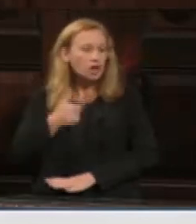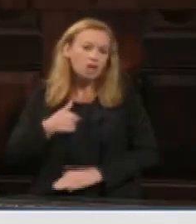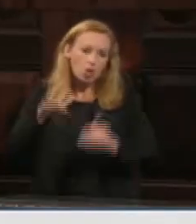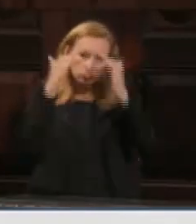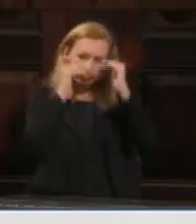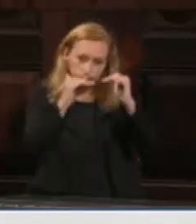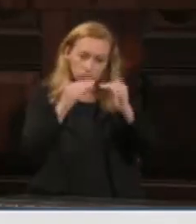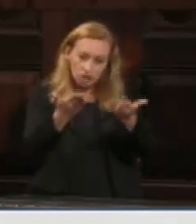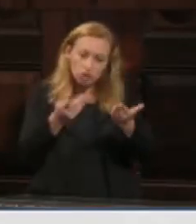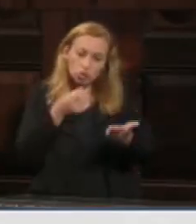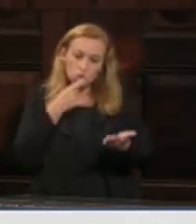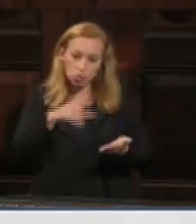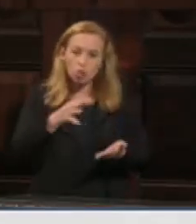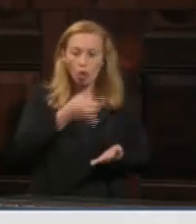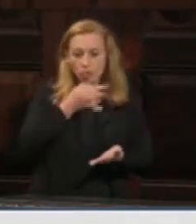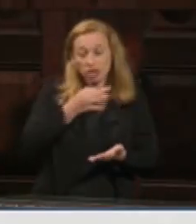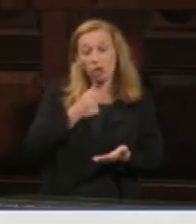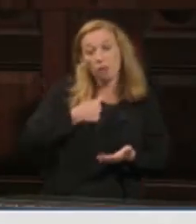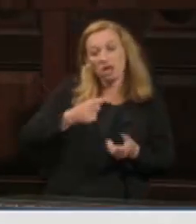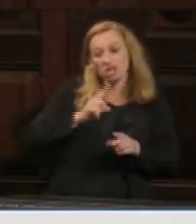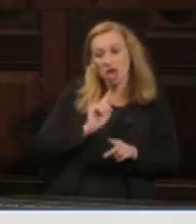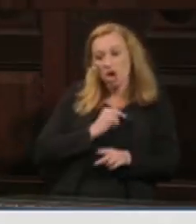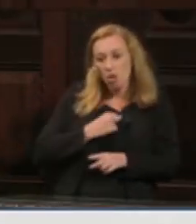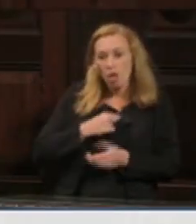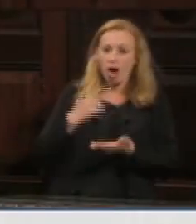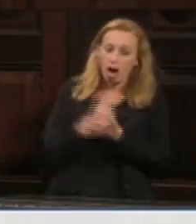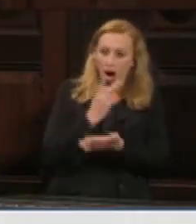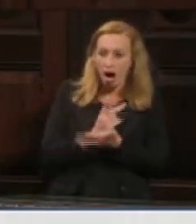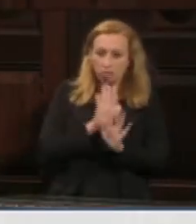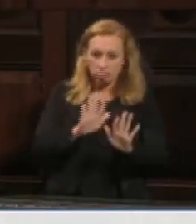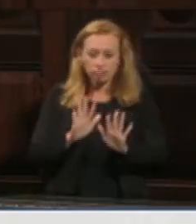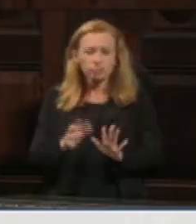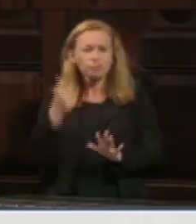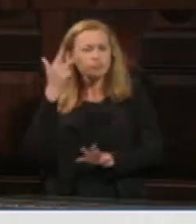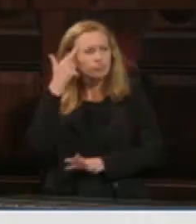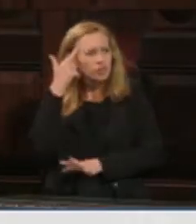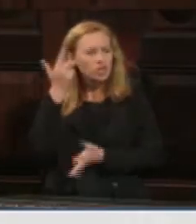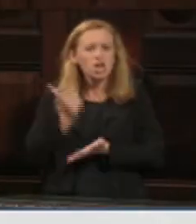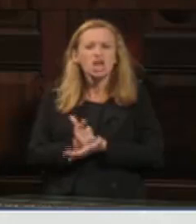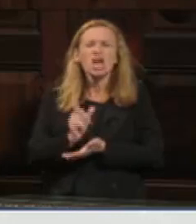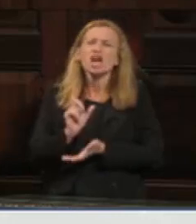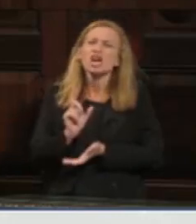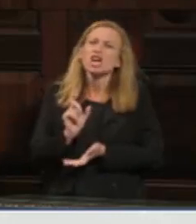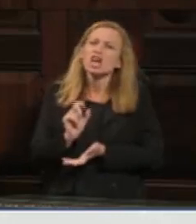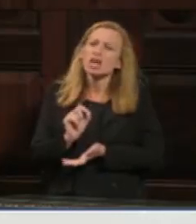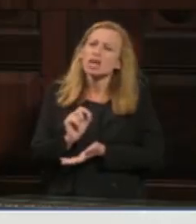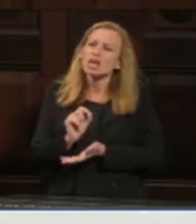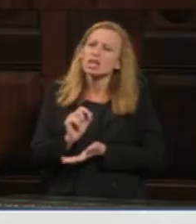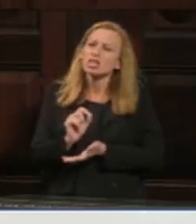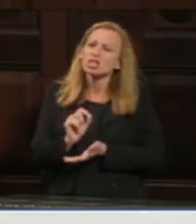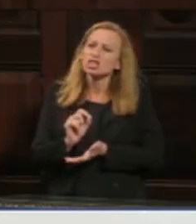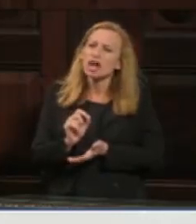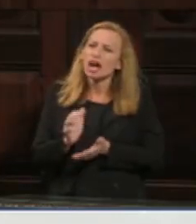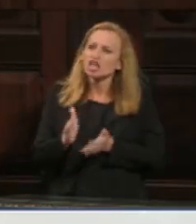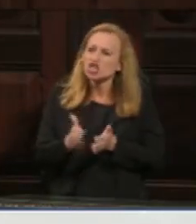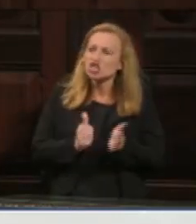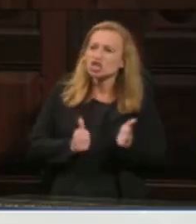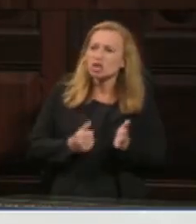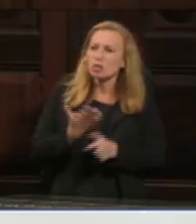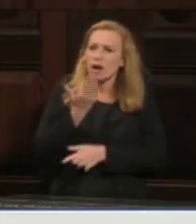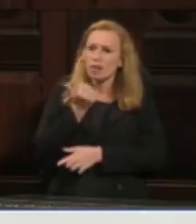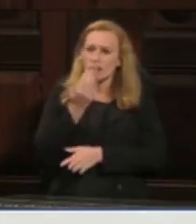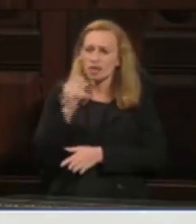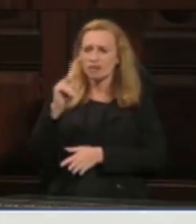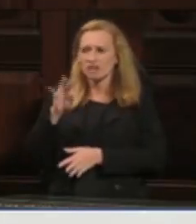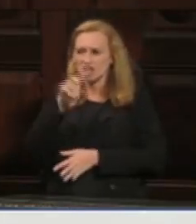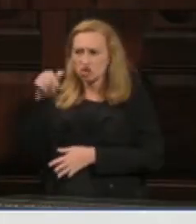respeito a sua opinião, mas eu discordo. Quem está racionando alimentos na Venezuela é o próprio